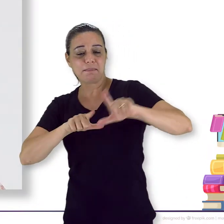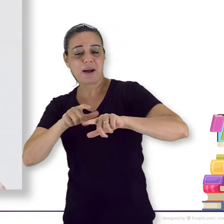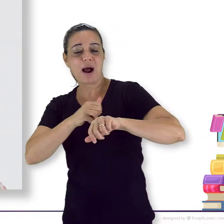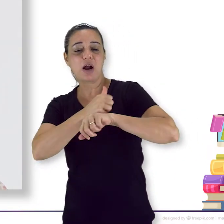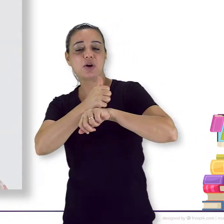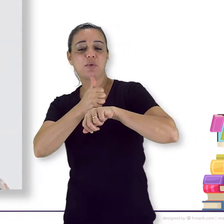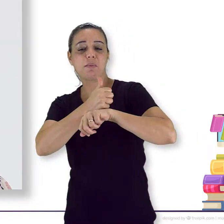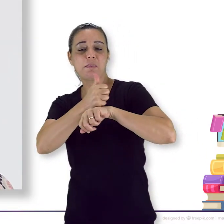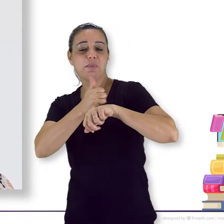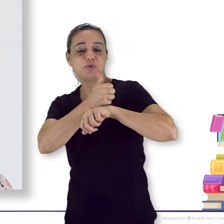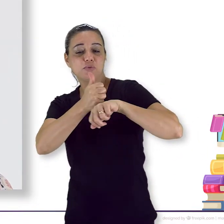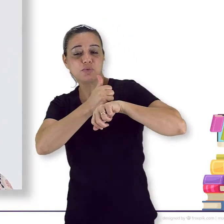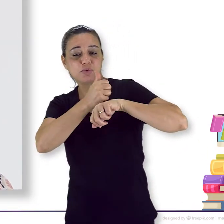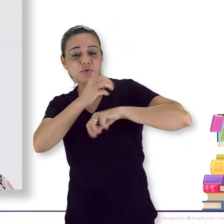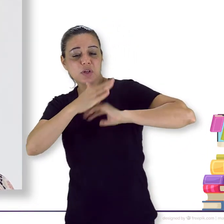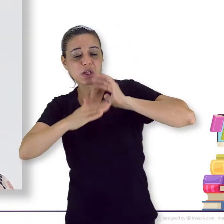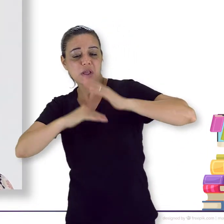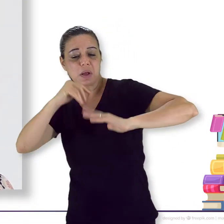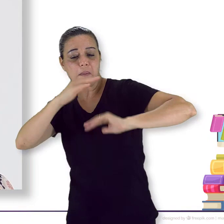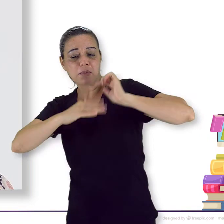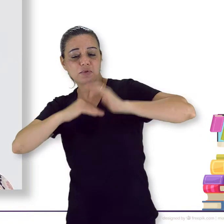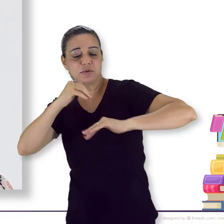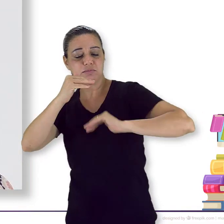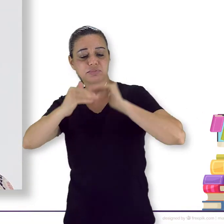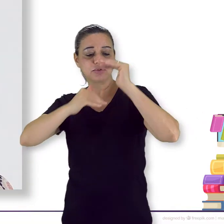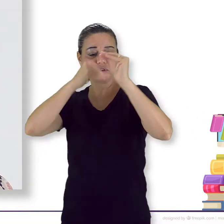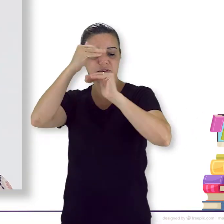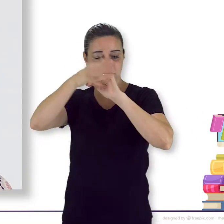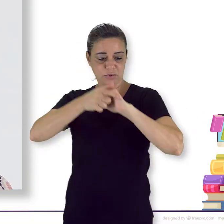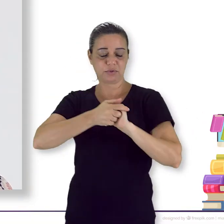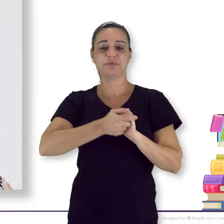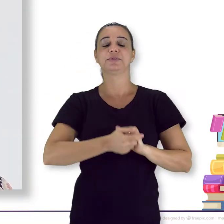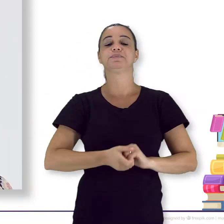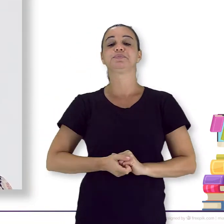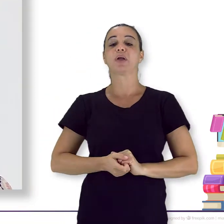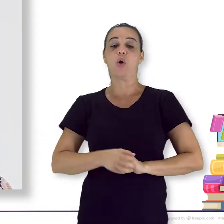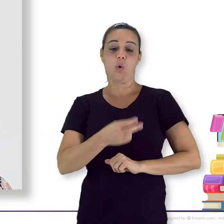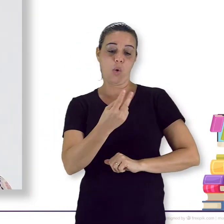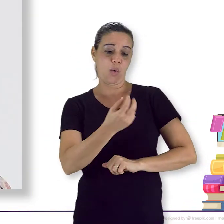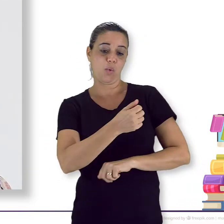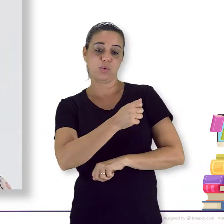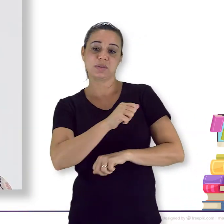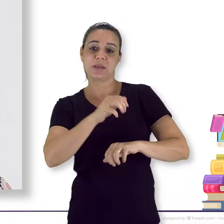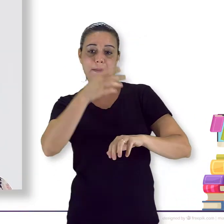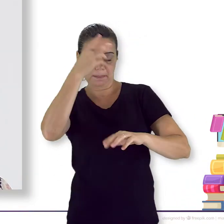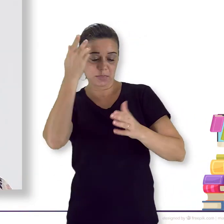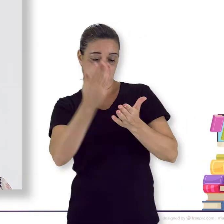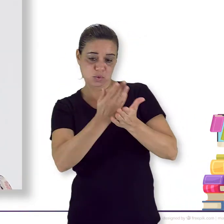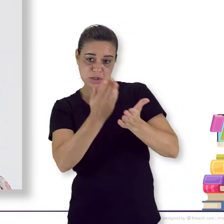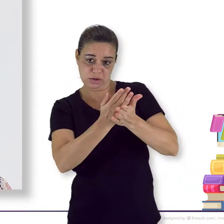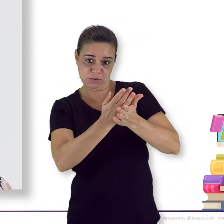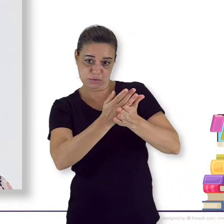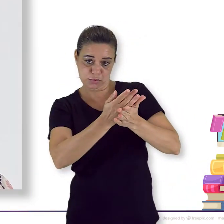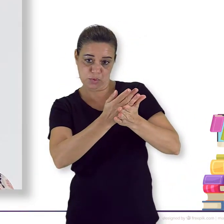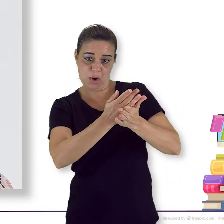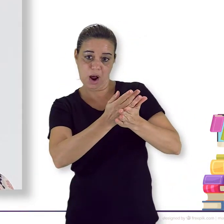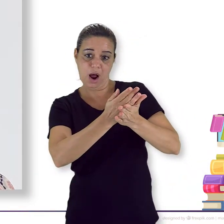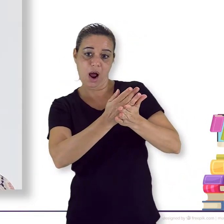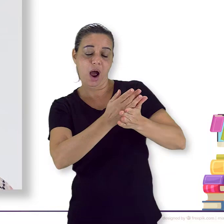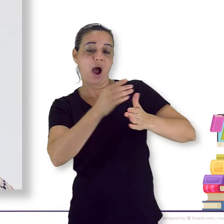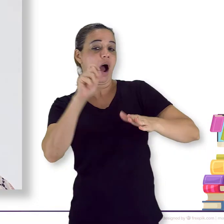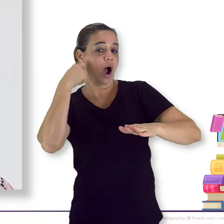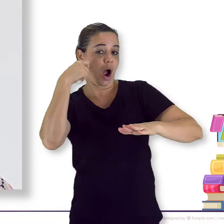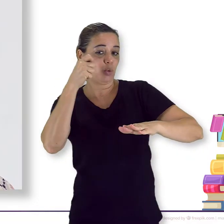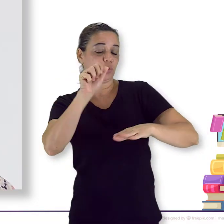profissional. Então, é de extrema relevância, e eles colocam como destaque,